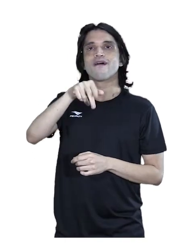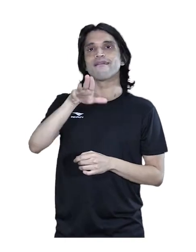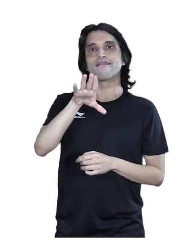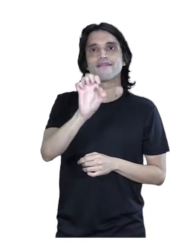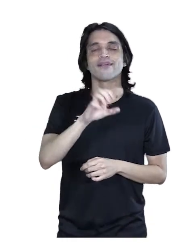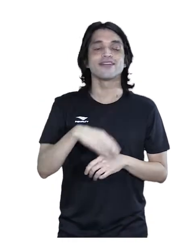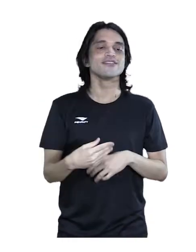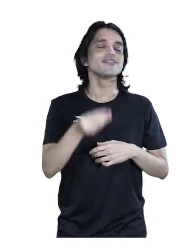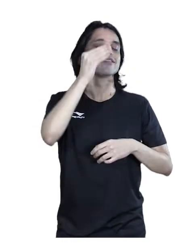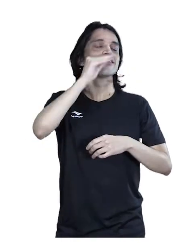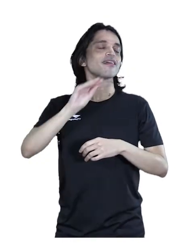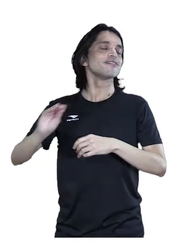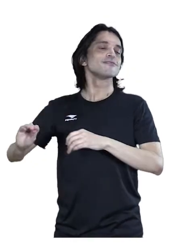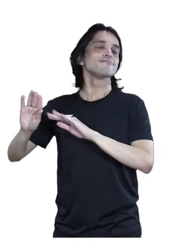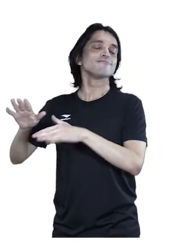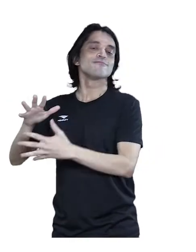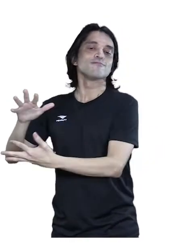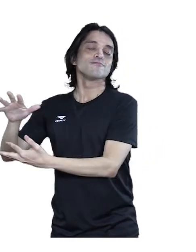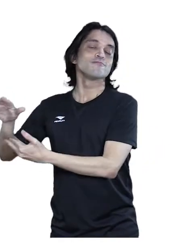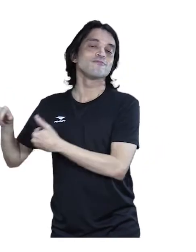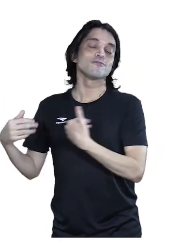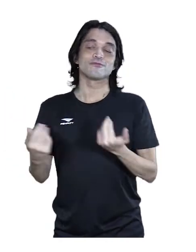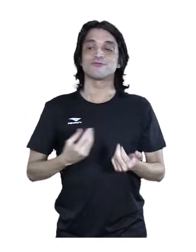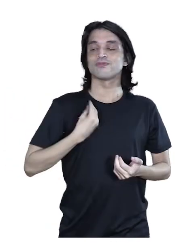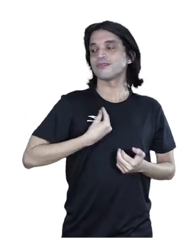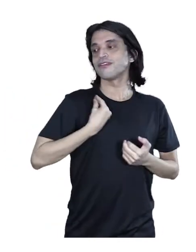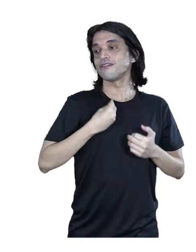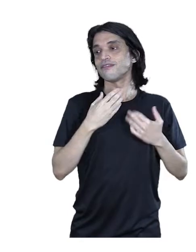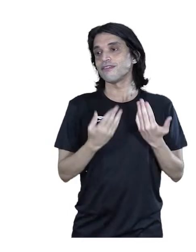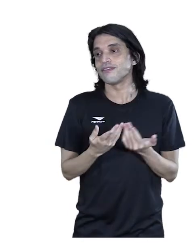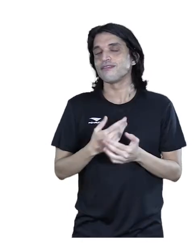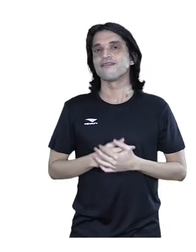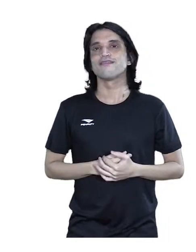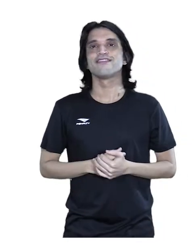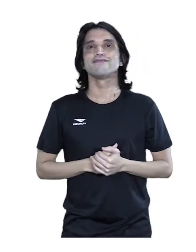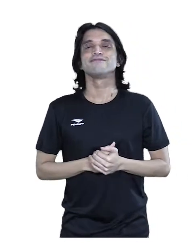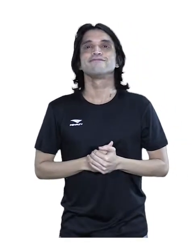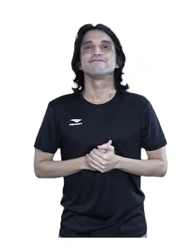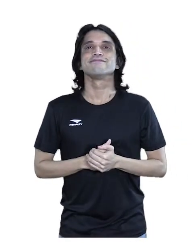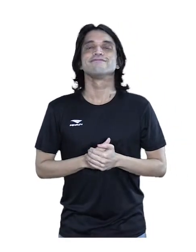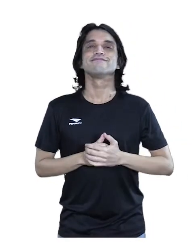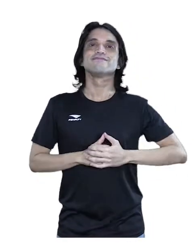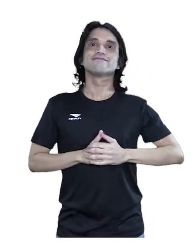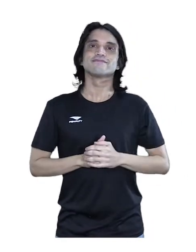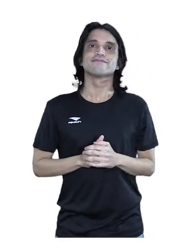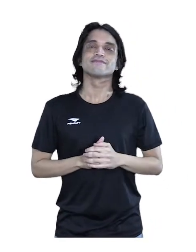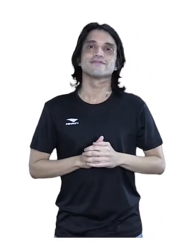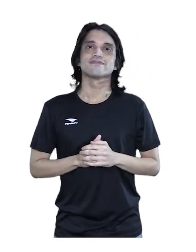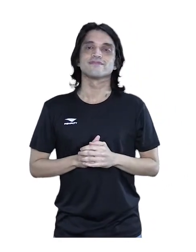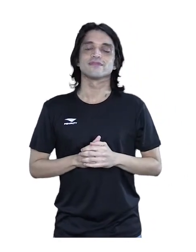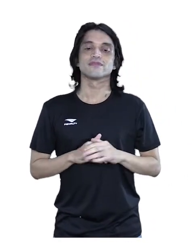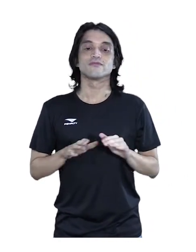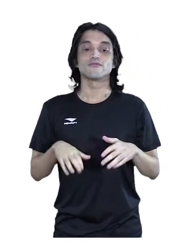se vive e criando uma poesia que ficou fora da realidade. Muito bem, e quais são